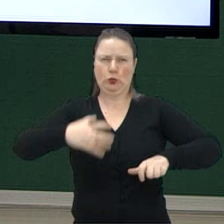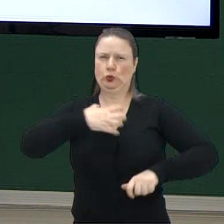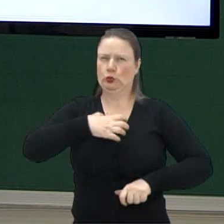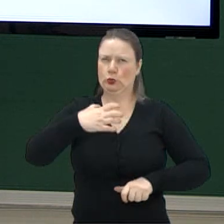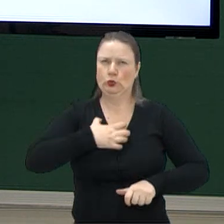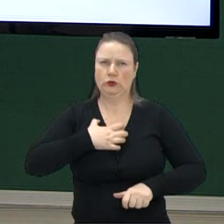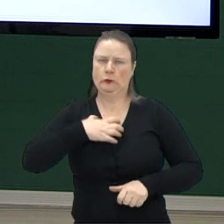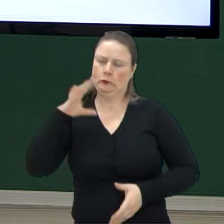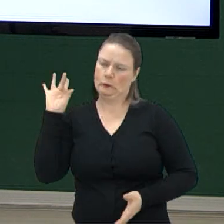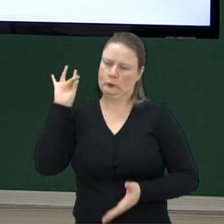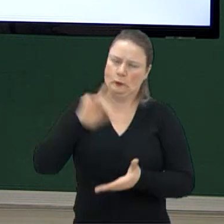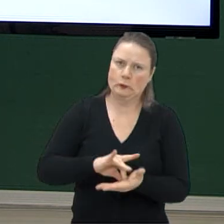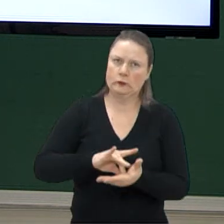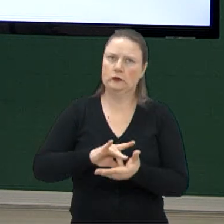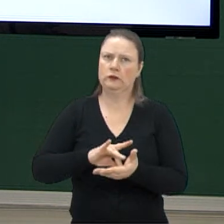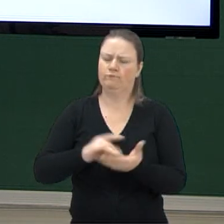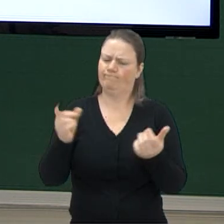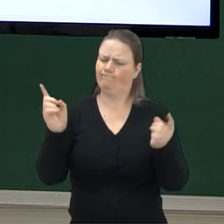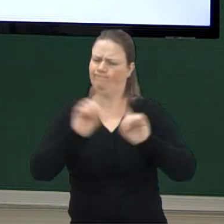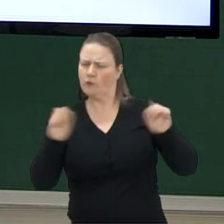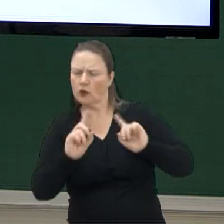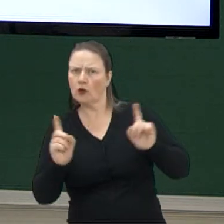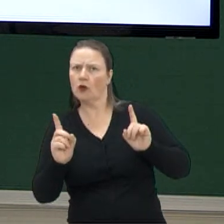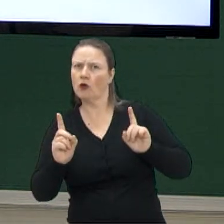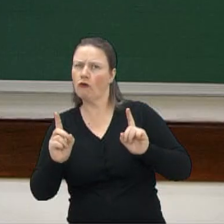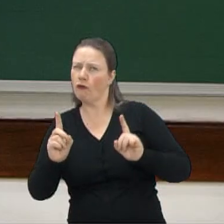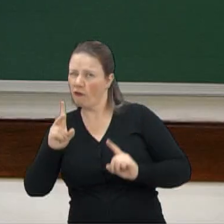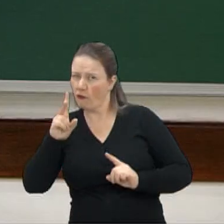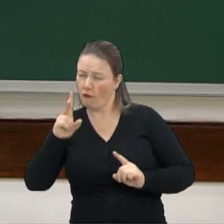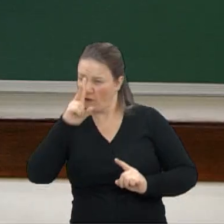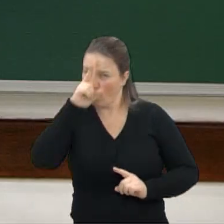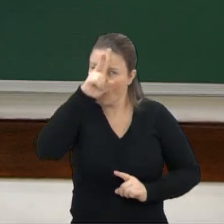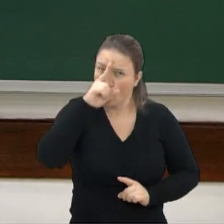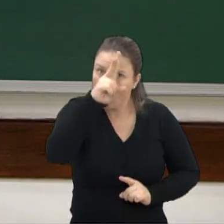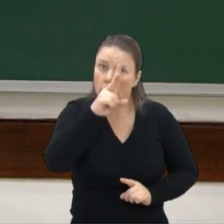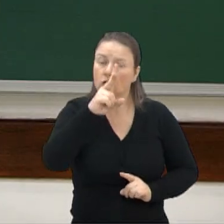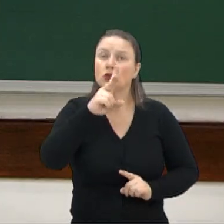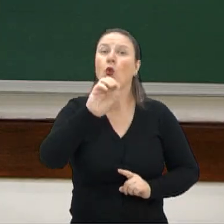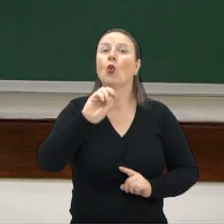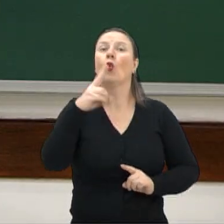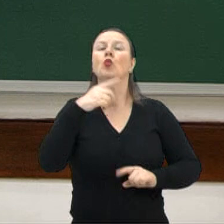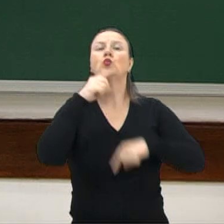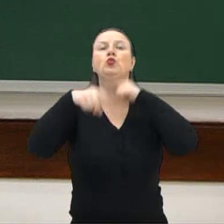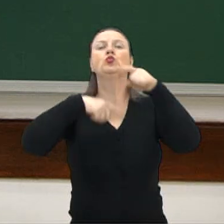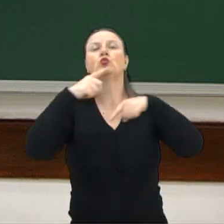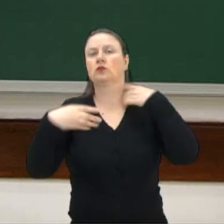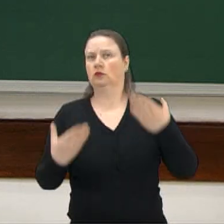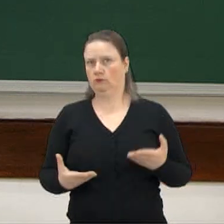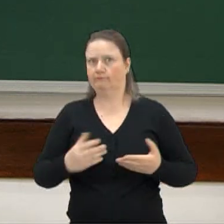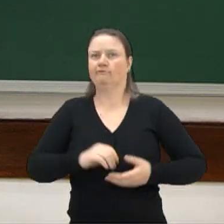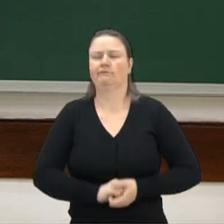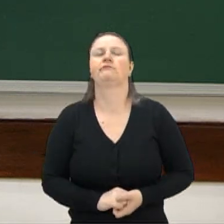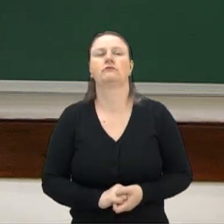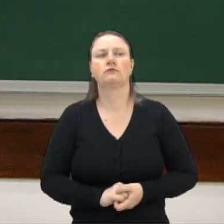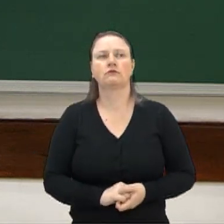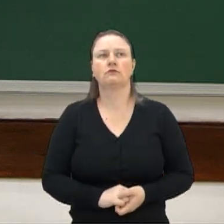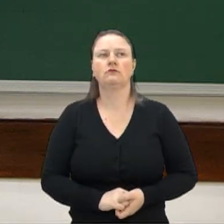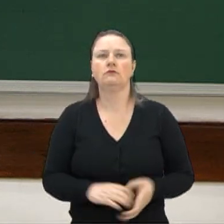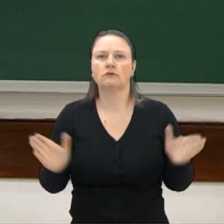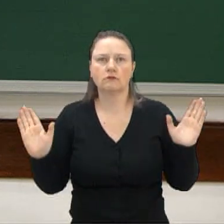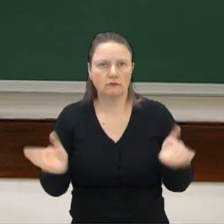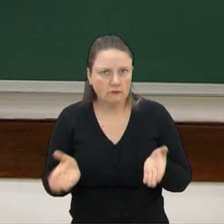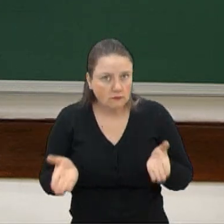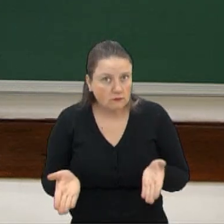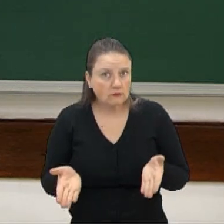modo, afirmação, negação, intensidade e dúvida. Para ficar um